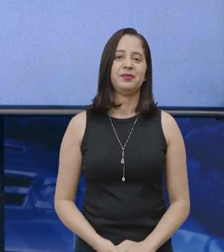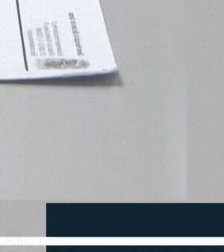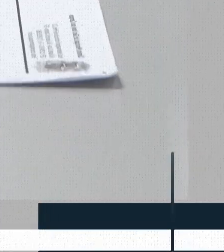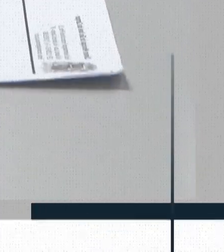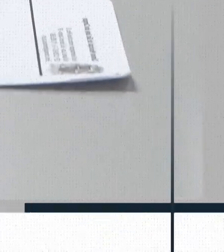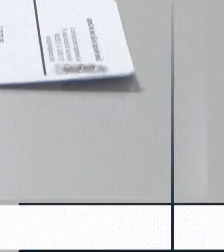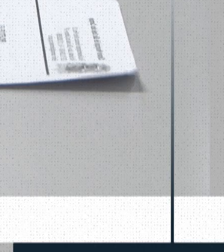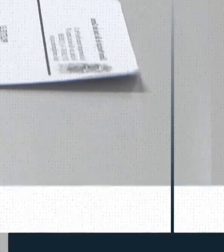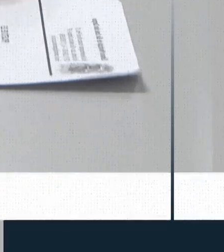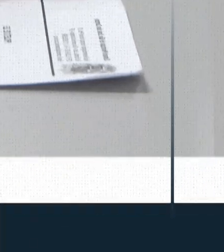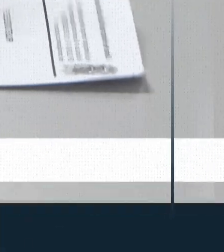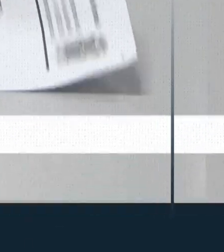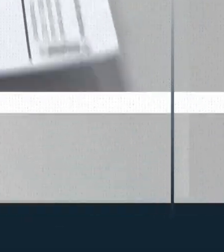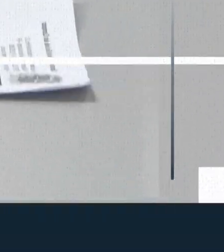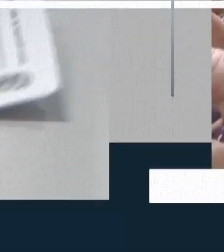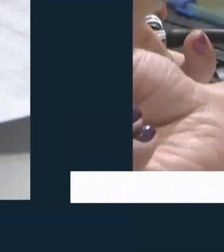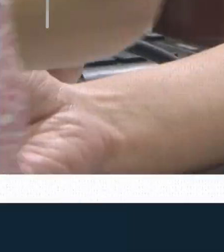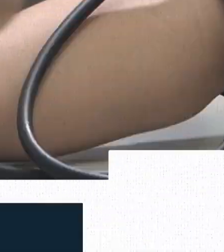ar.